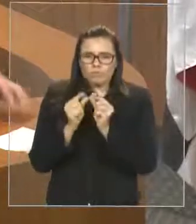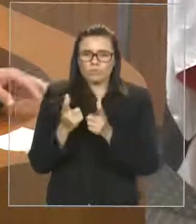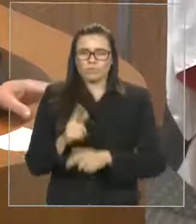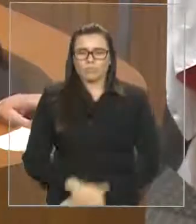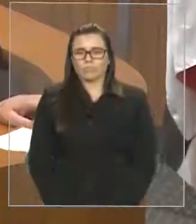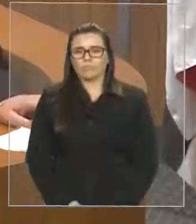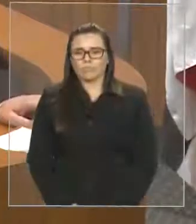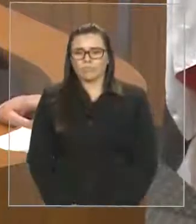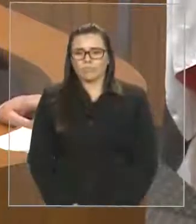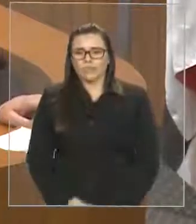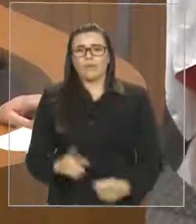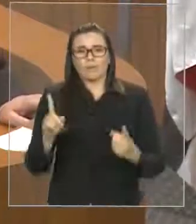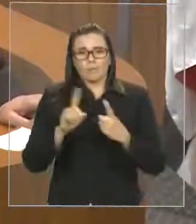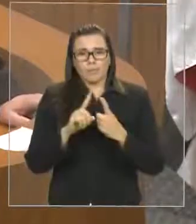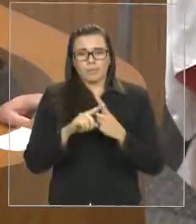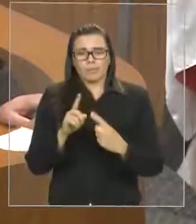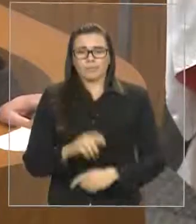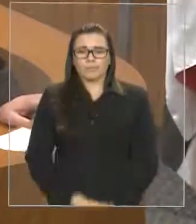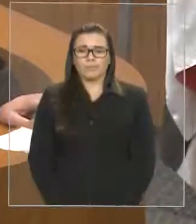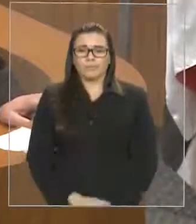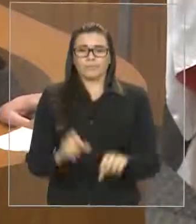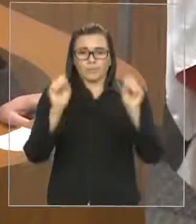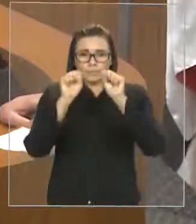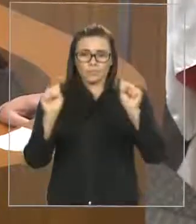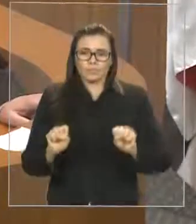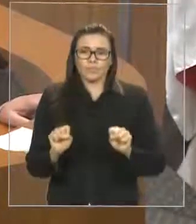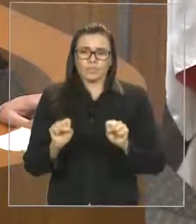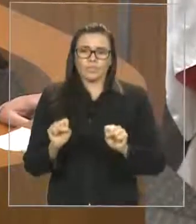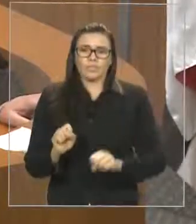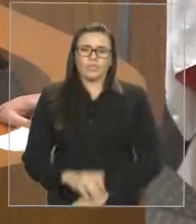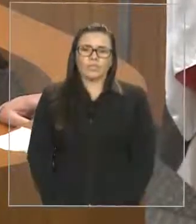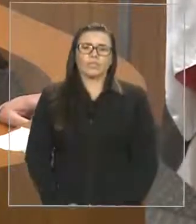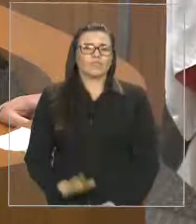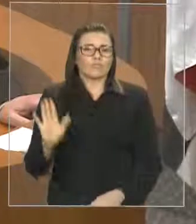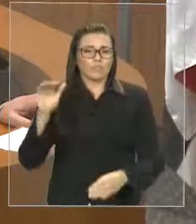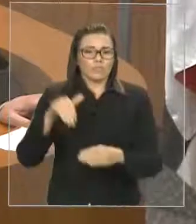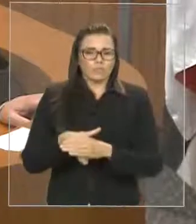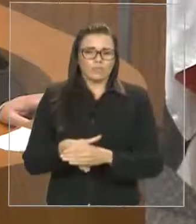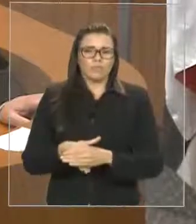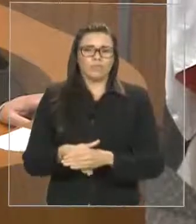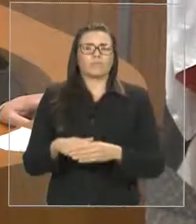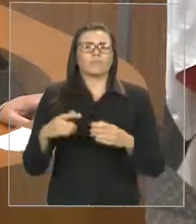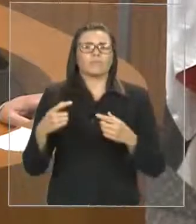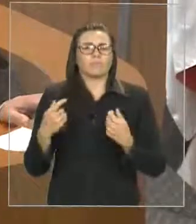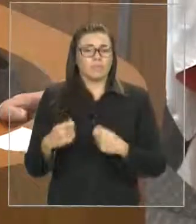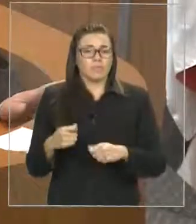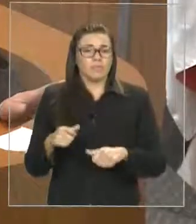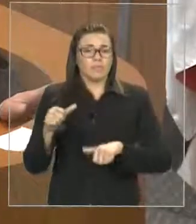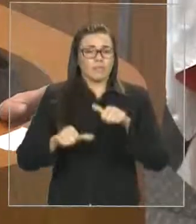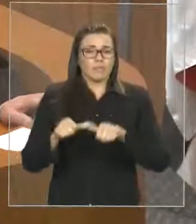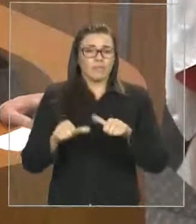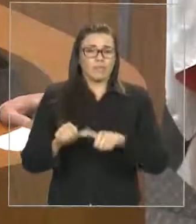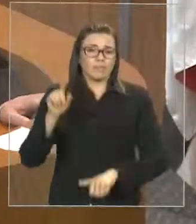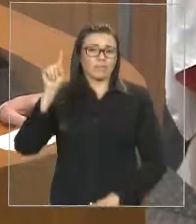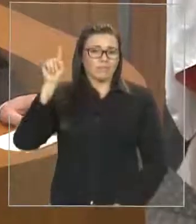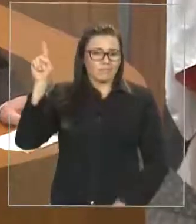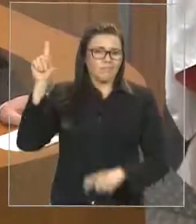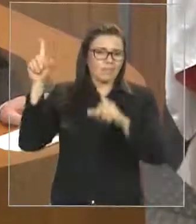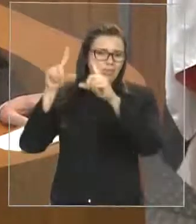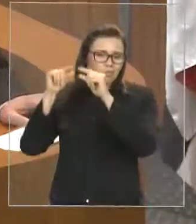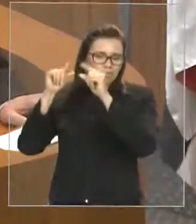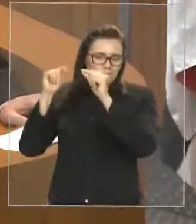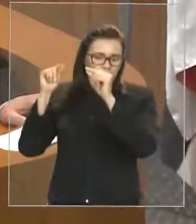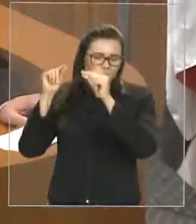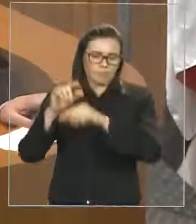a questão do sistema eleitoral que deve ser aprovado e apreciado pelo Congresso Nacional. Nós temos hoje o sistema